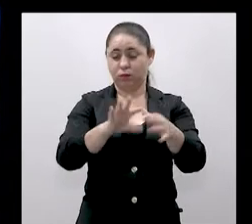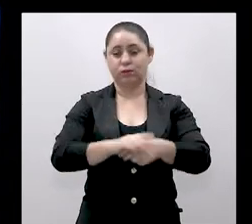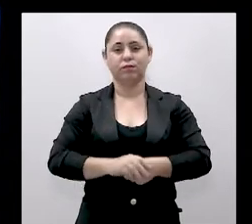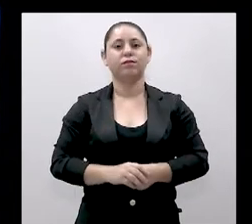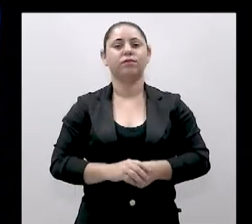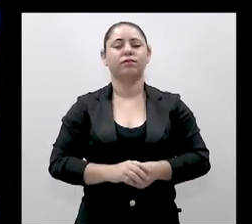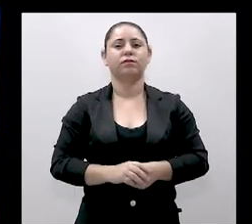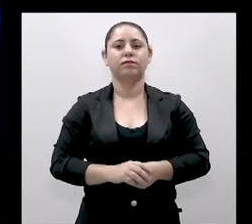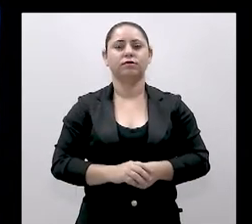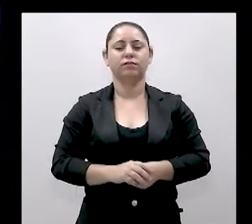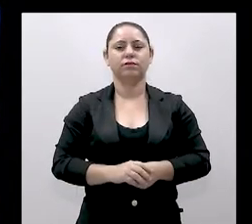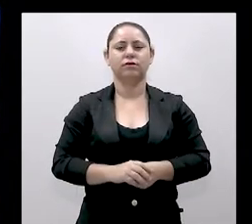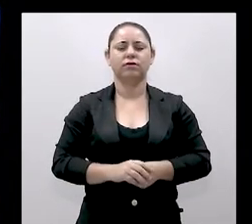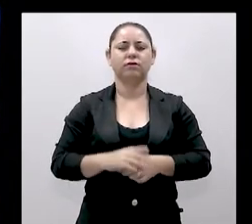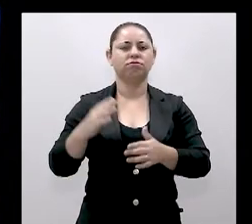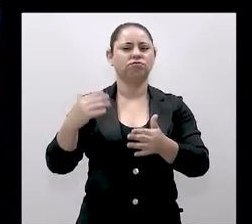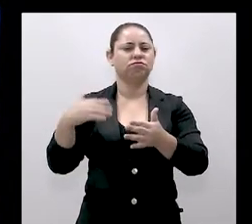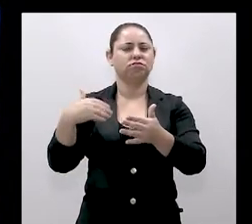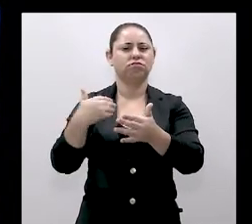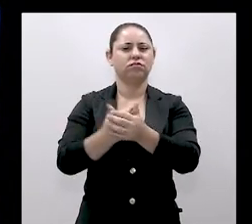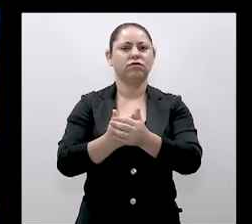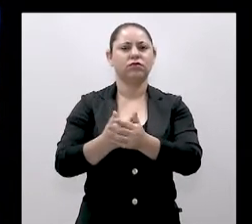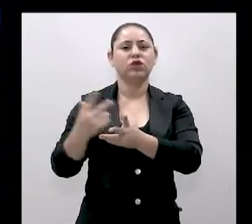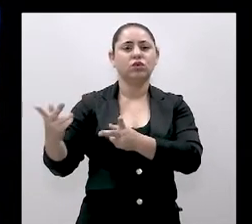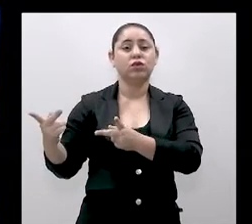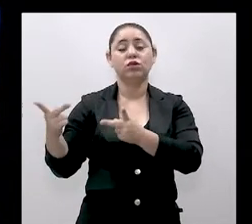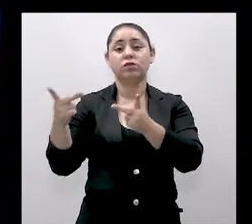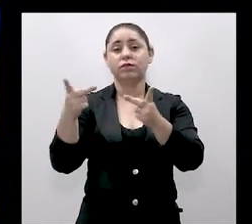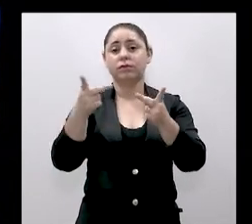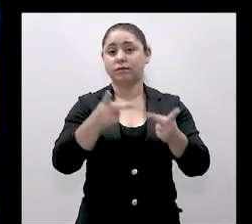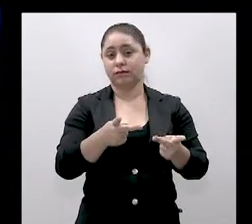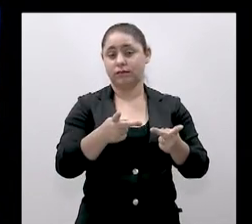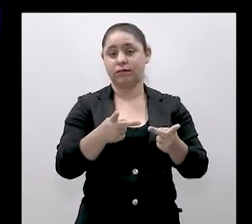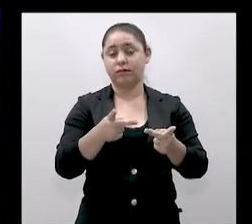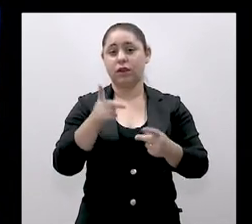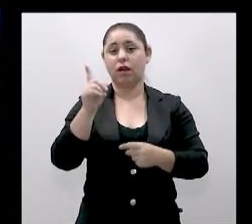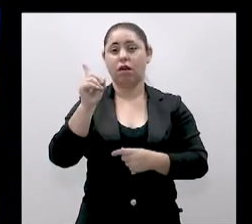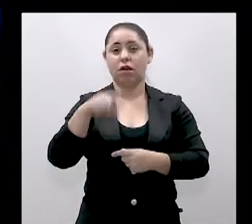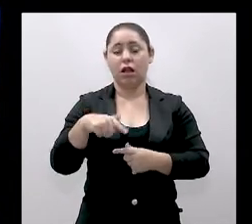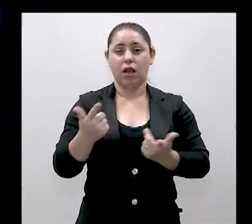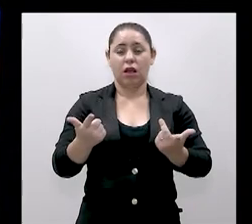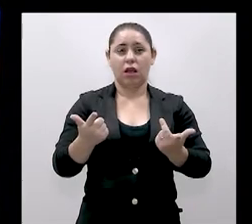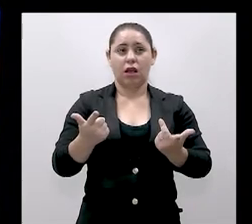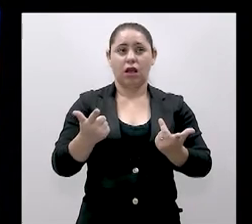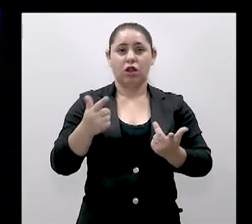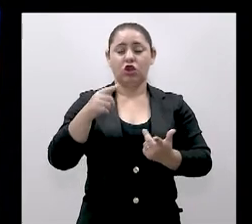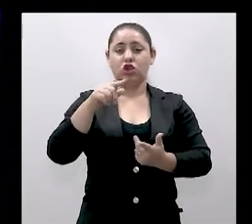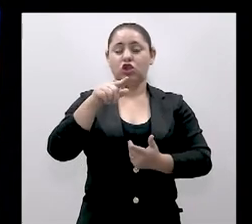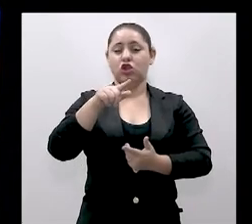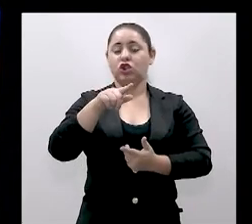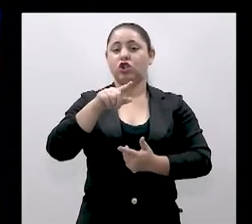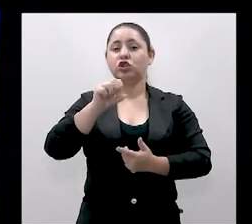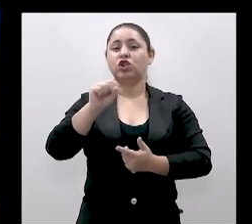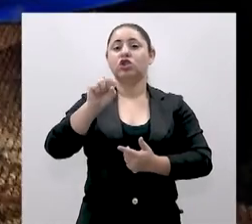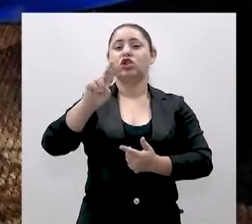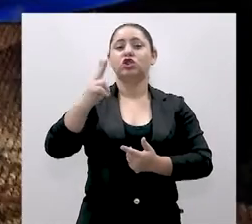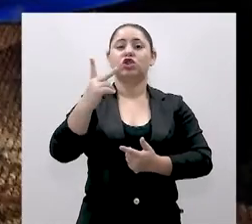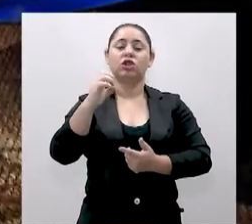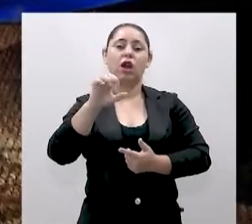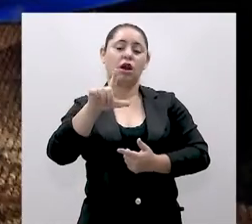e me sinteri eu fui convidado pela Shell para